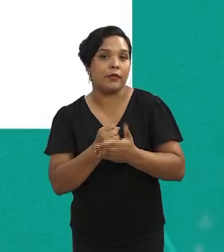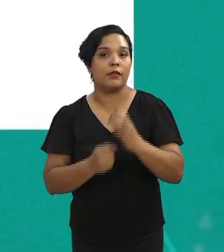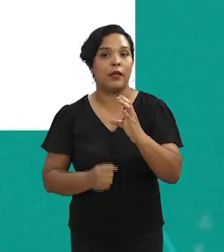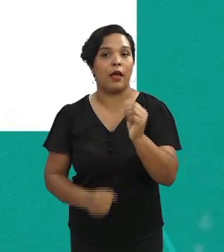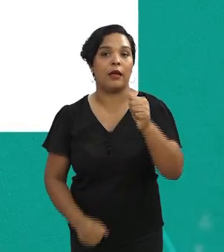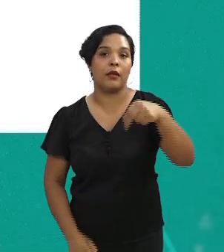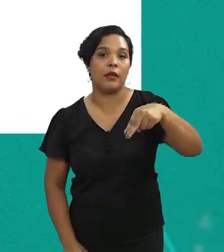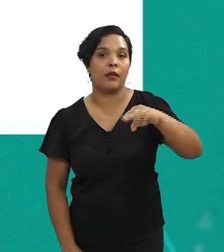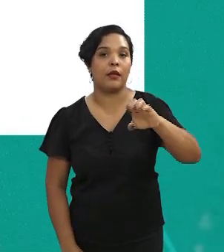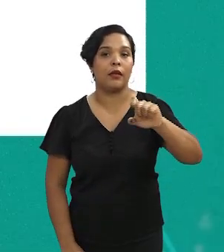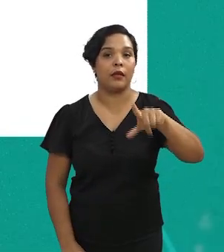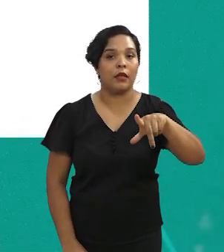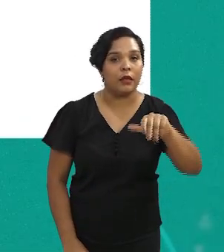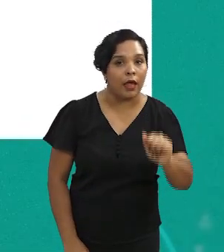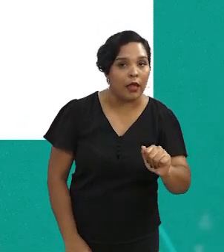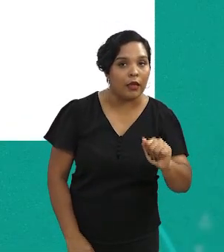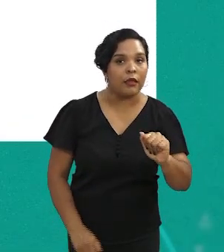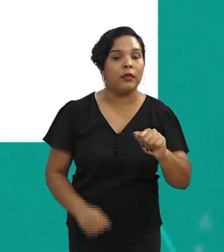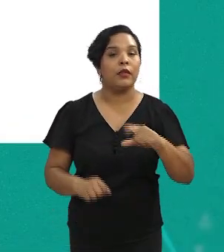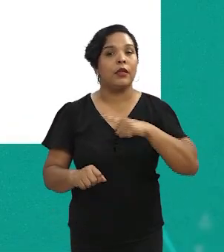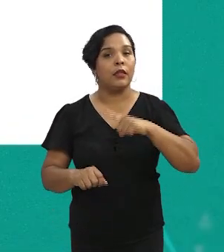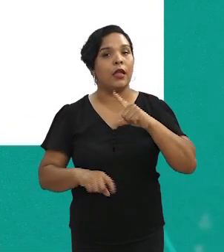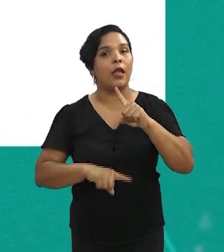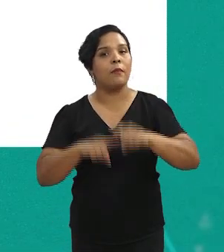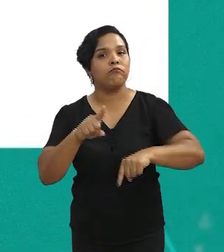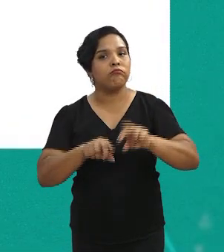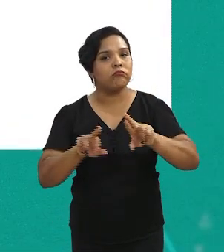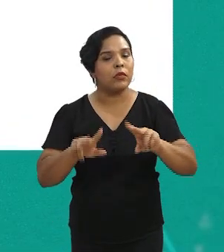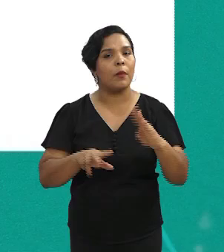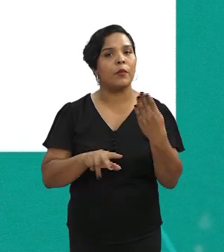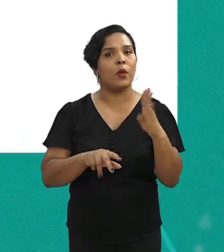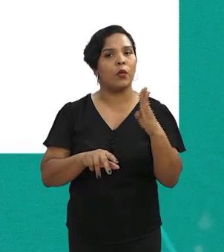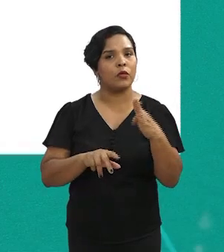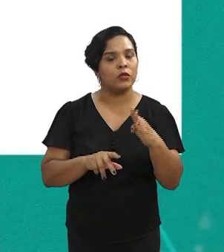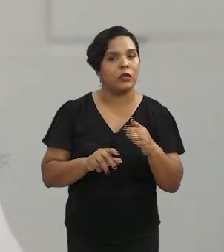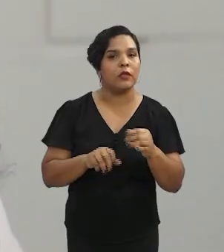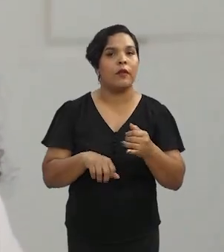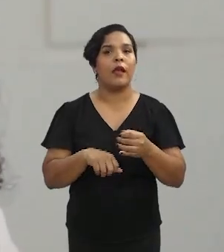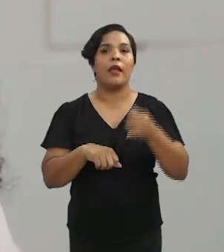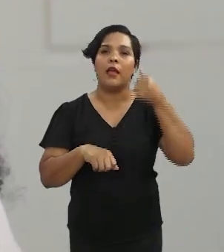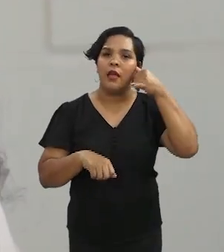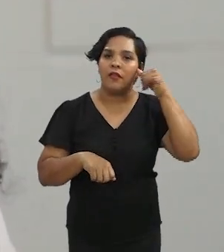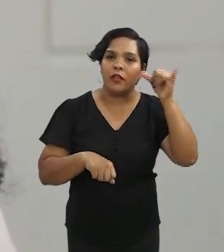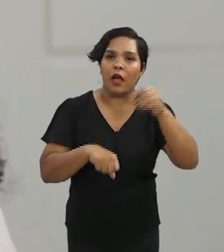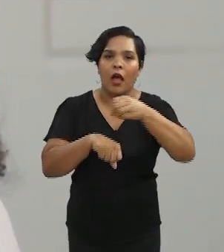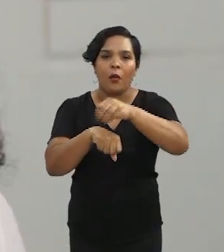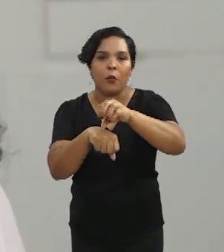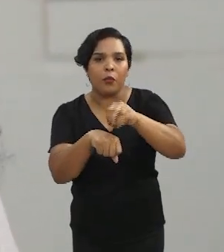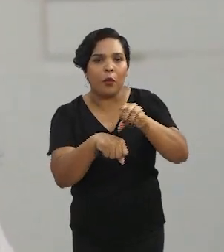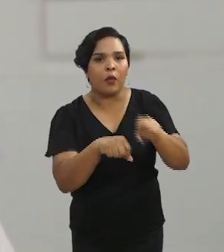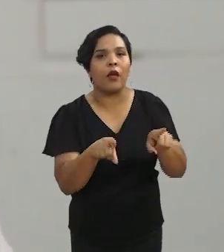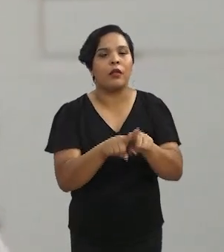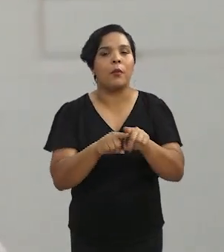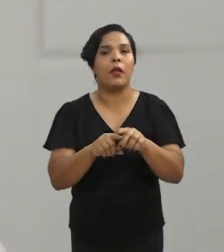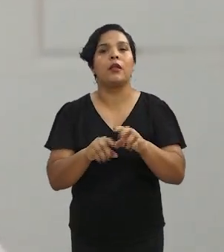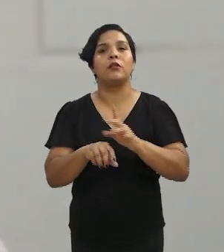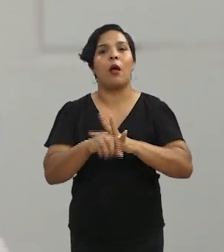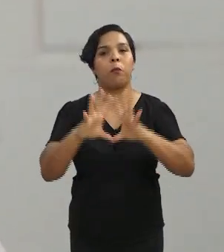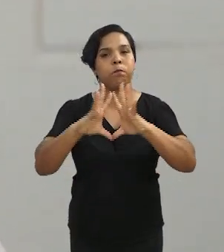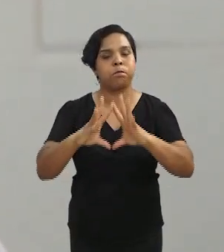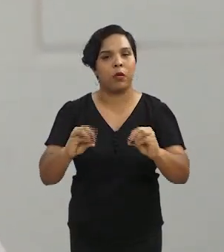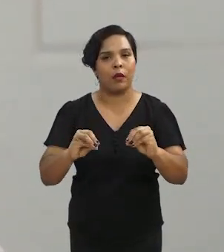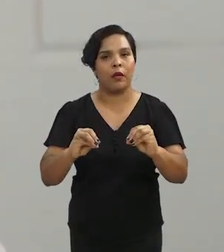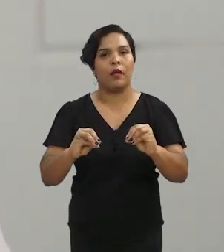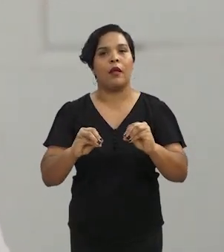canela e ele tem umas propriedades biológicas que vai lhe dar ali atividades antimicrobianas, antifúngicas, de